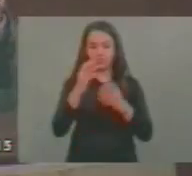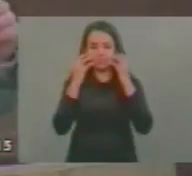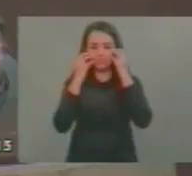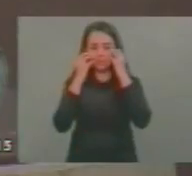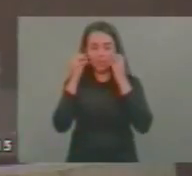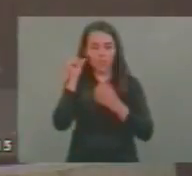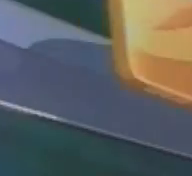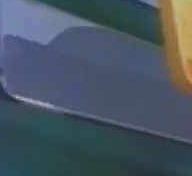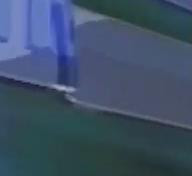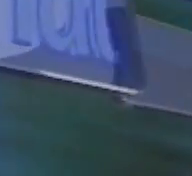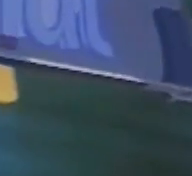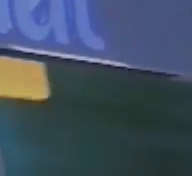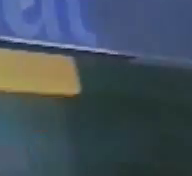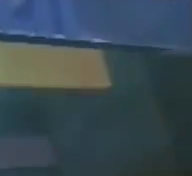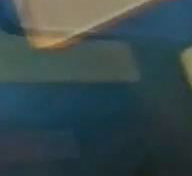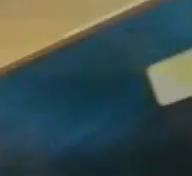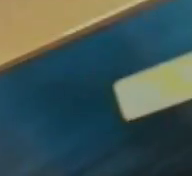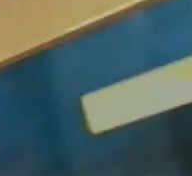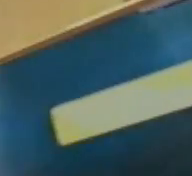com o câncer de mama.